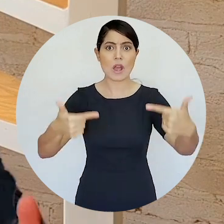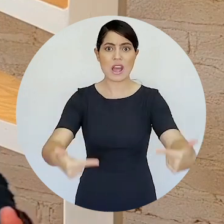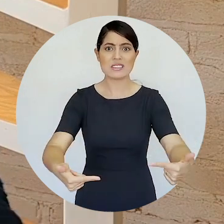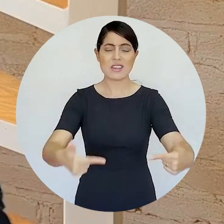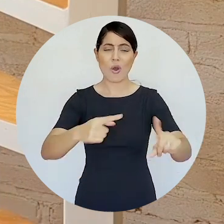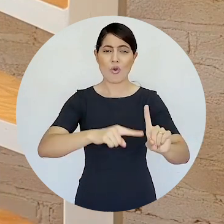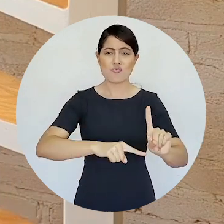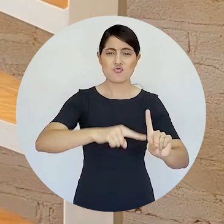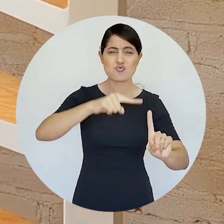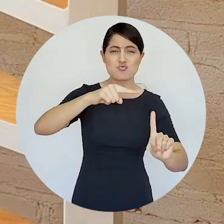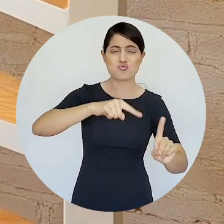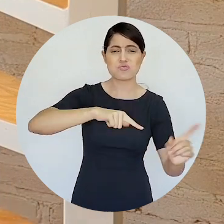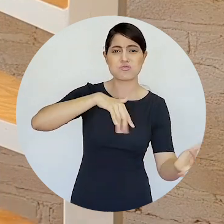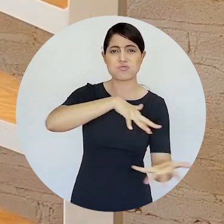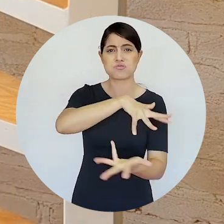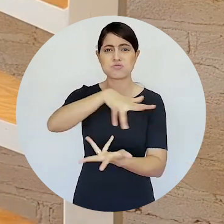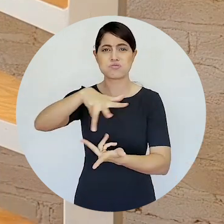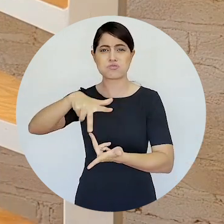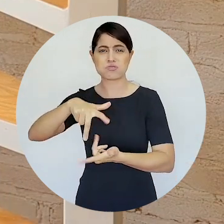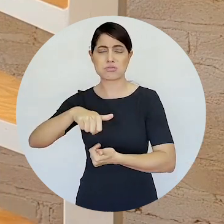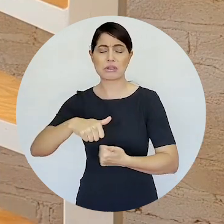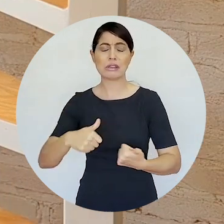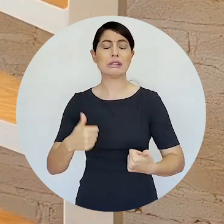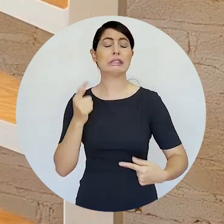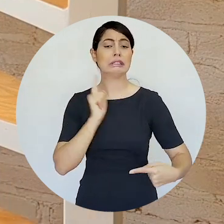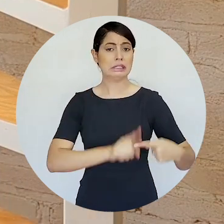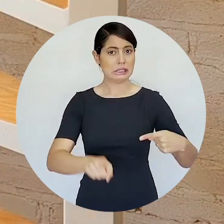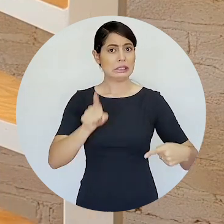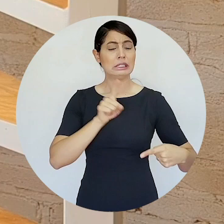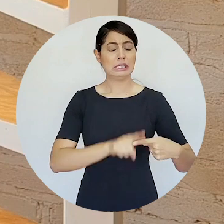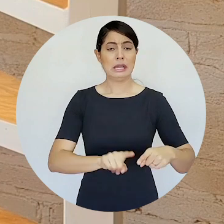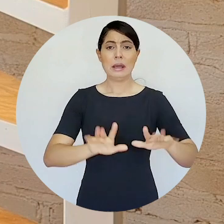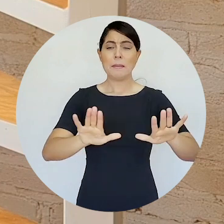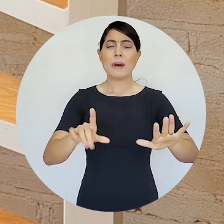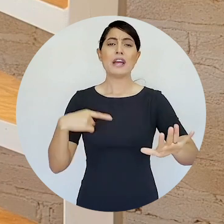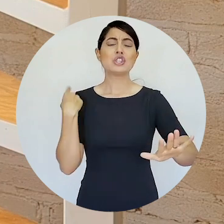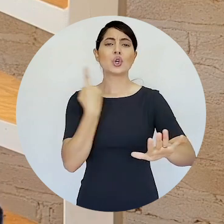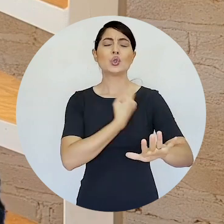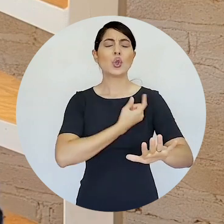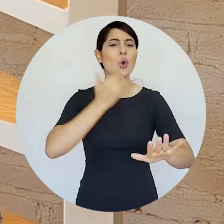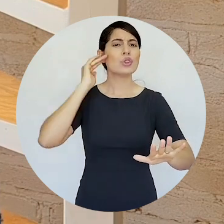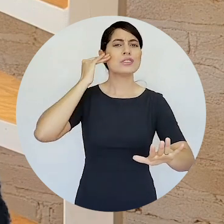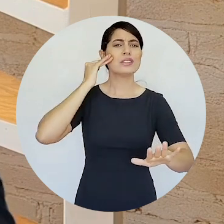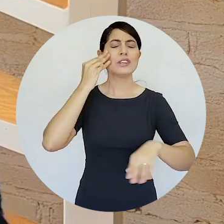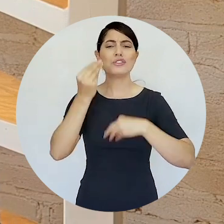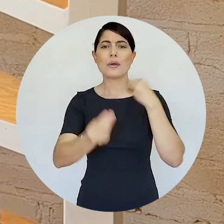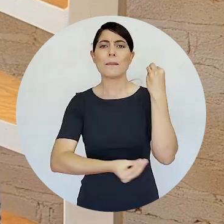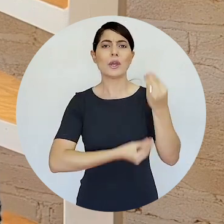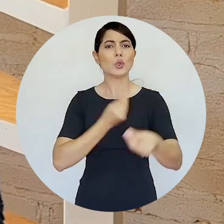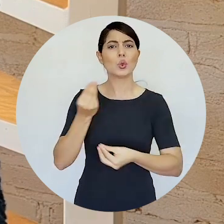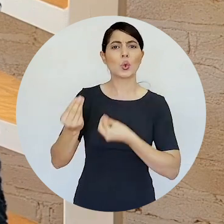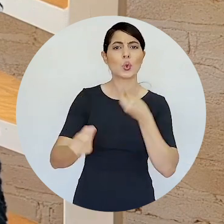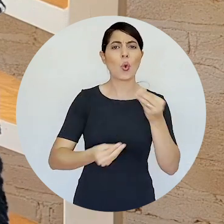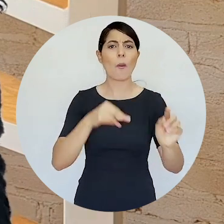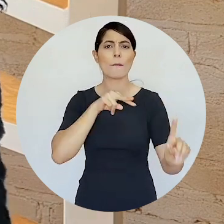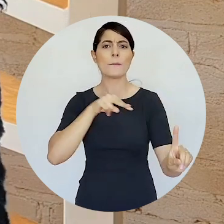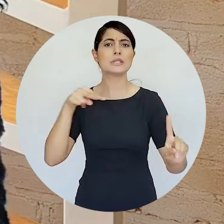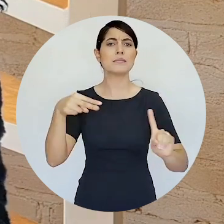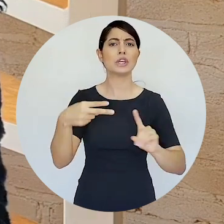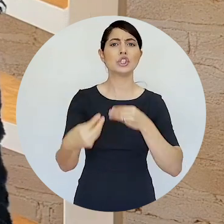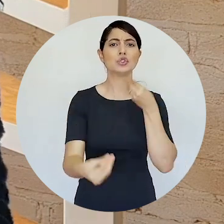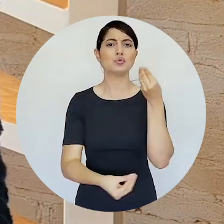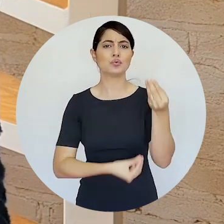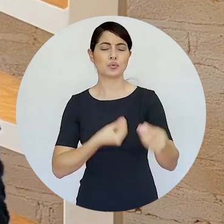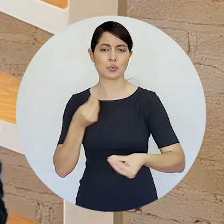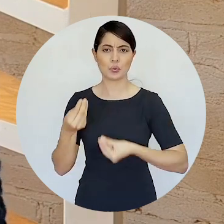os sinais do aquecimento global e das consequências disso para o nosso planeta. E como é que a gente entende e como é que a gente percebe